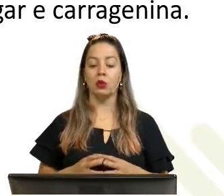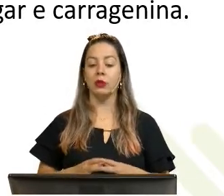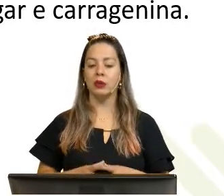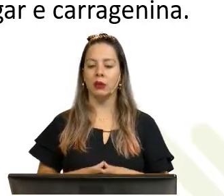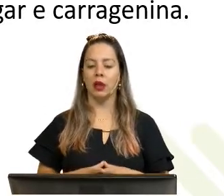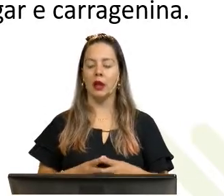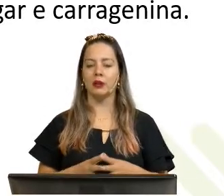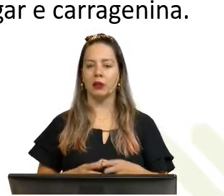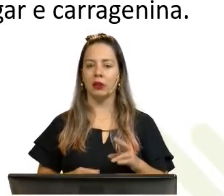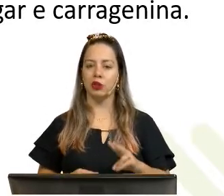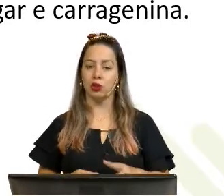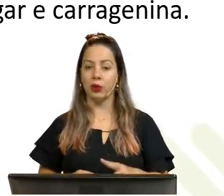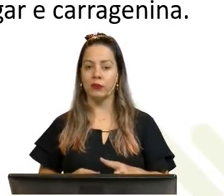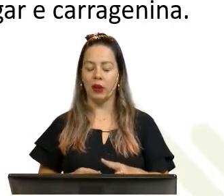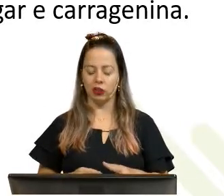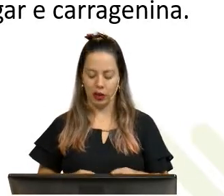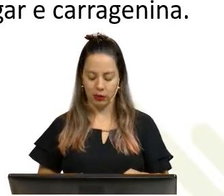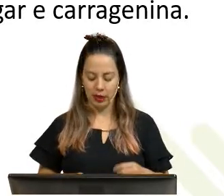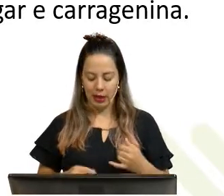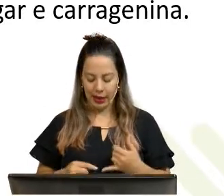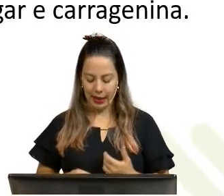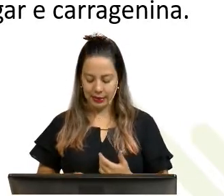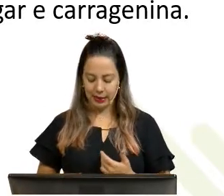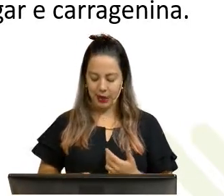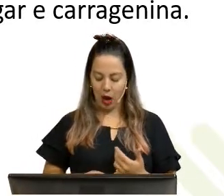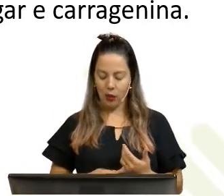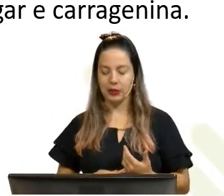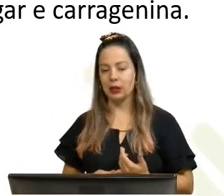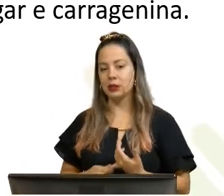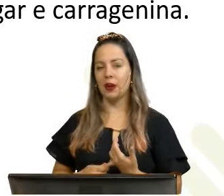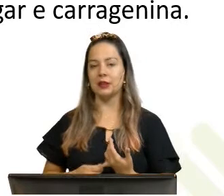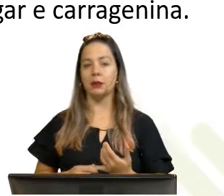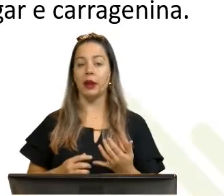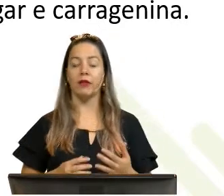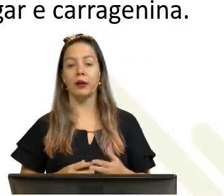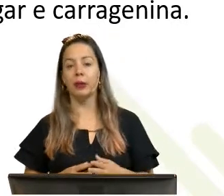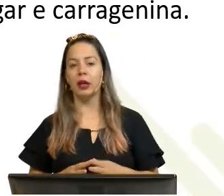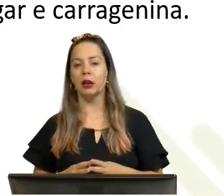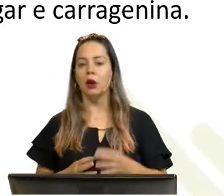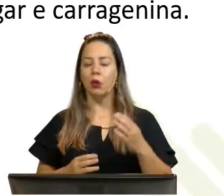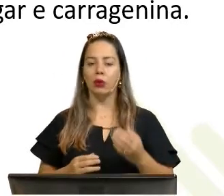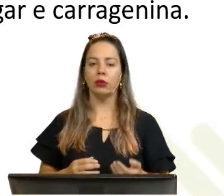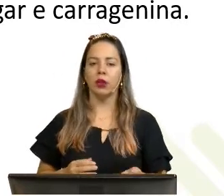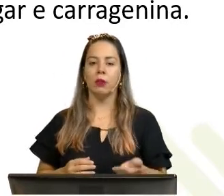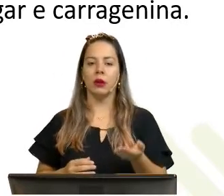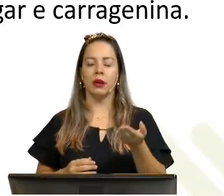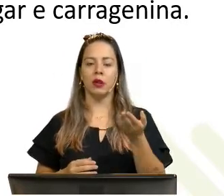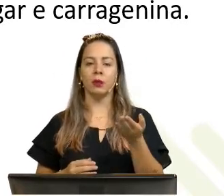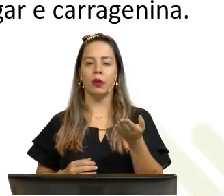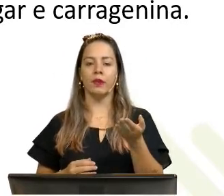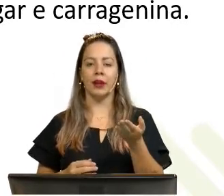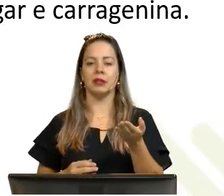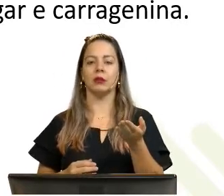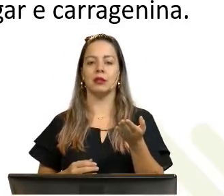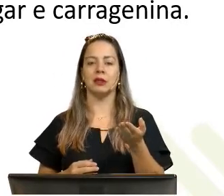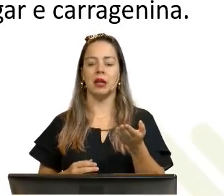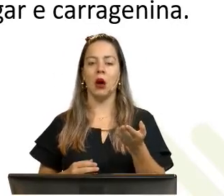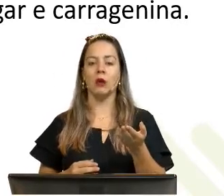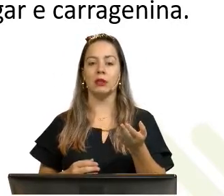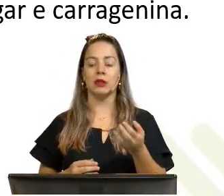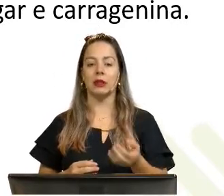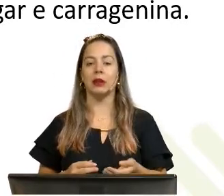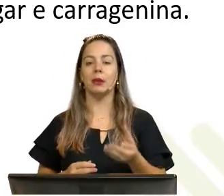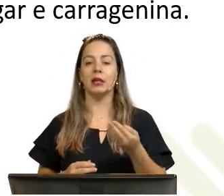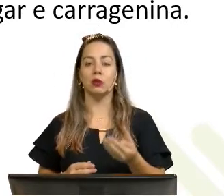algas unicelulares dotado de dois flagelo e essas algas elas fazem a maré vermelha quando eu tenho uma grande proliferação dessas